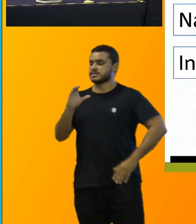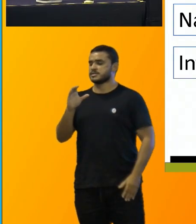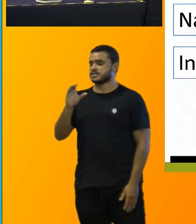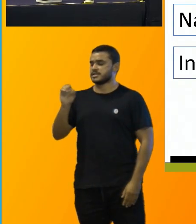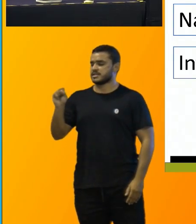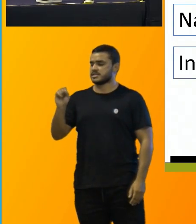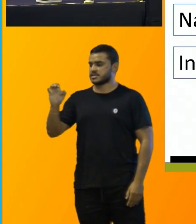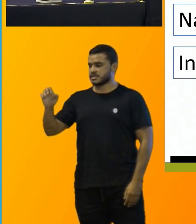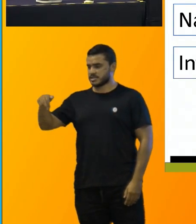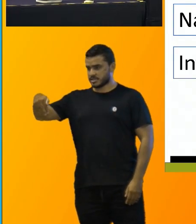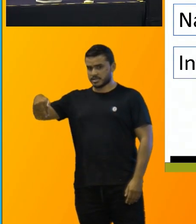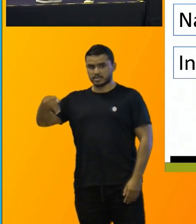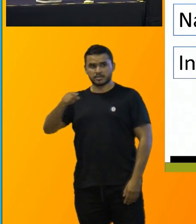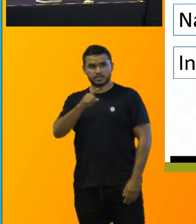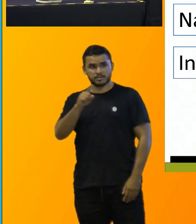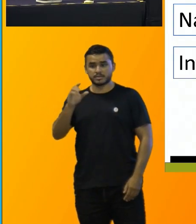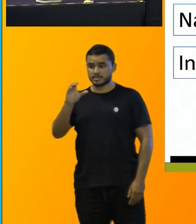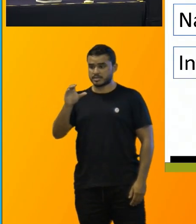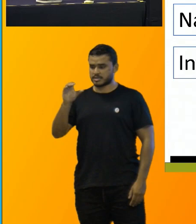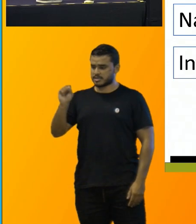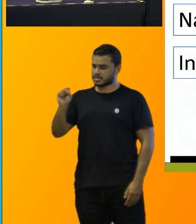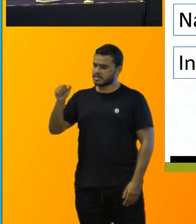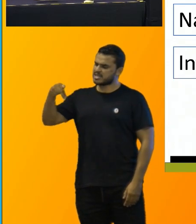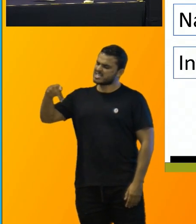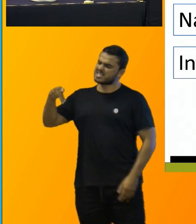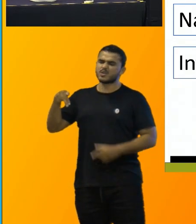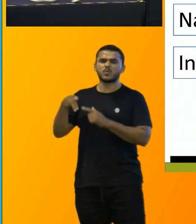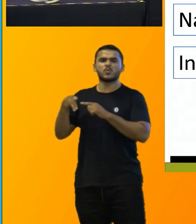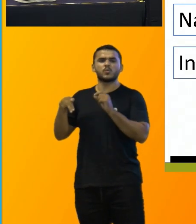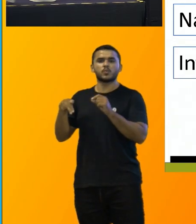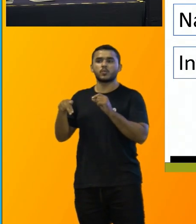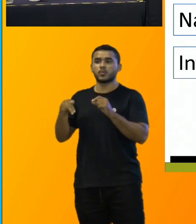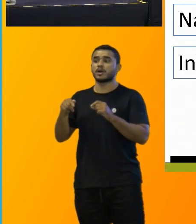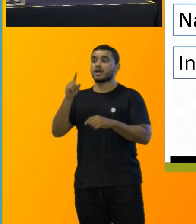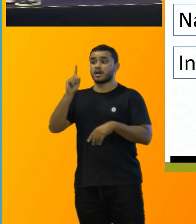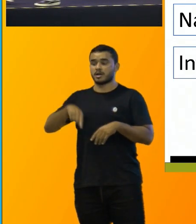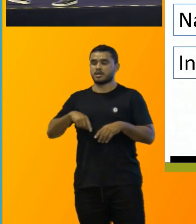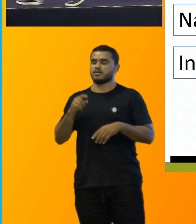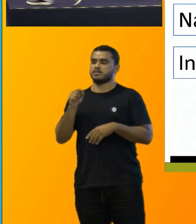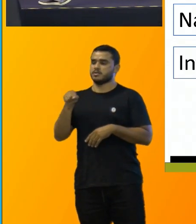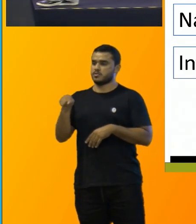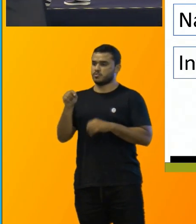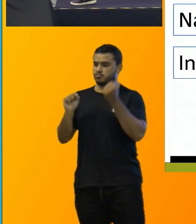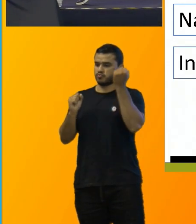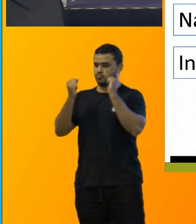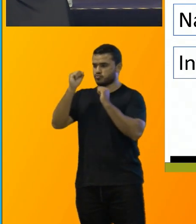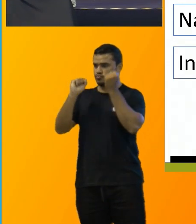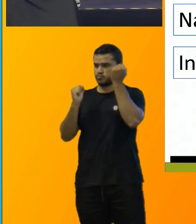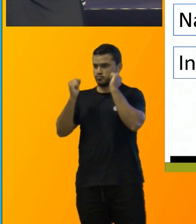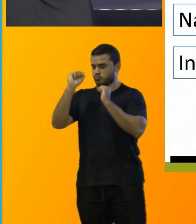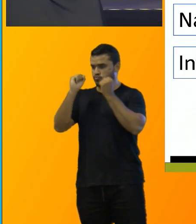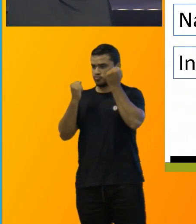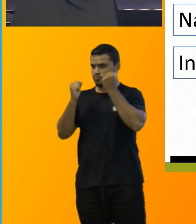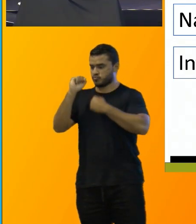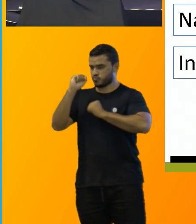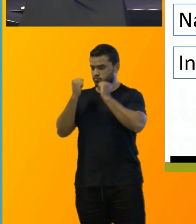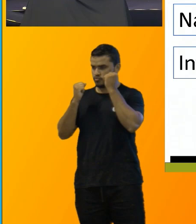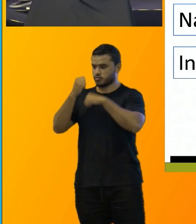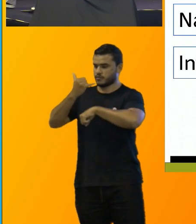CSN. Se você não sabe o que é, anota, tá? É a Companhia Siderúrgica Nacional.